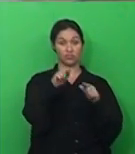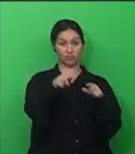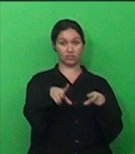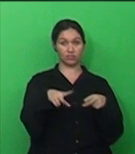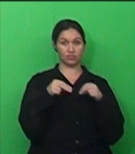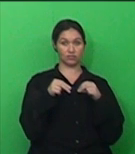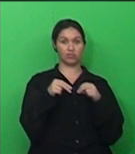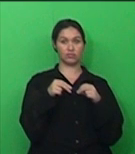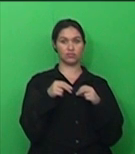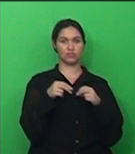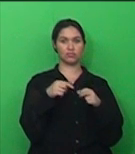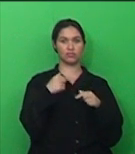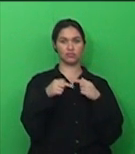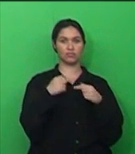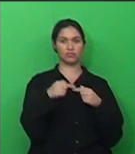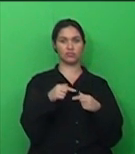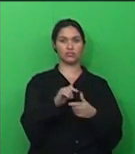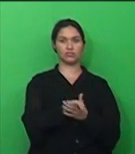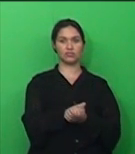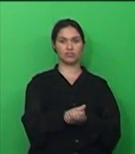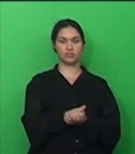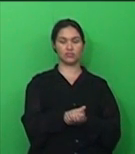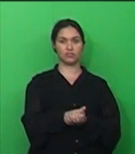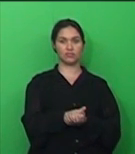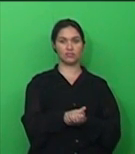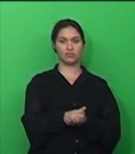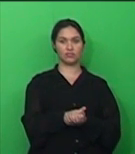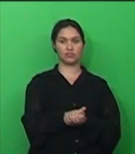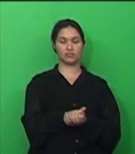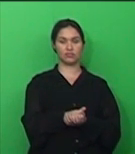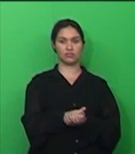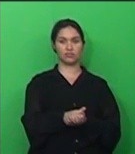A moção continua em discussão.